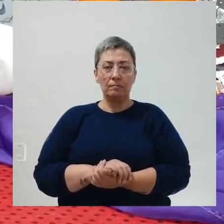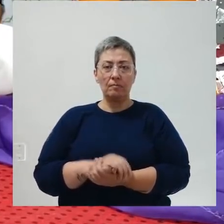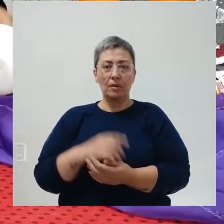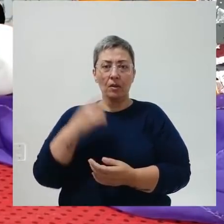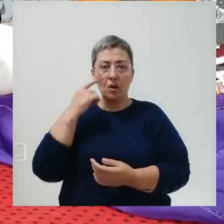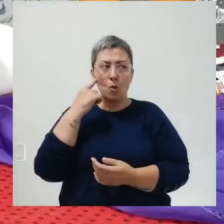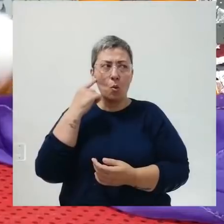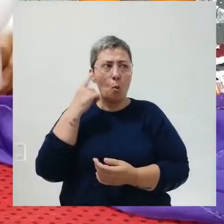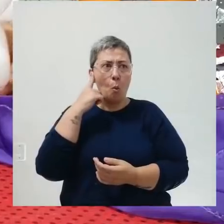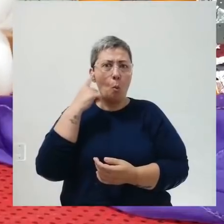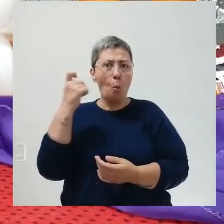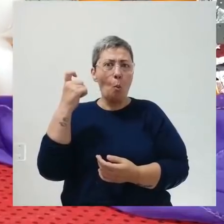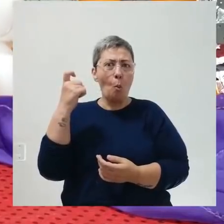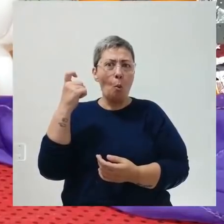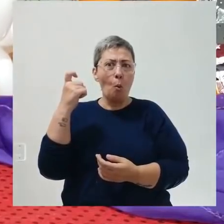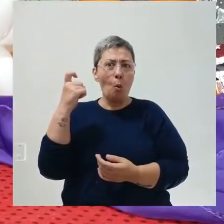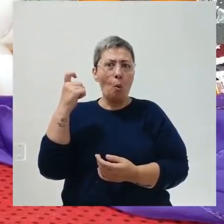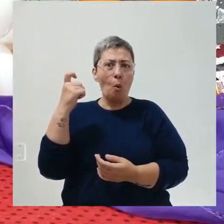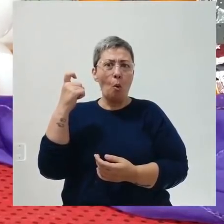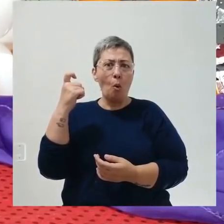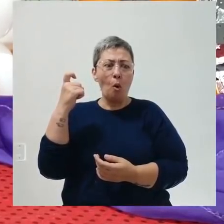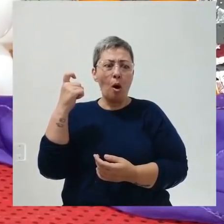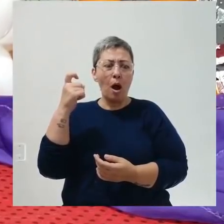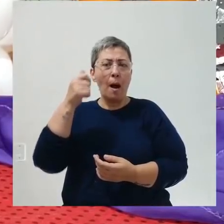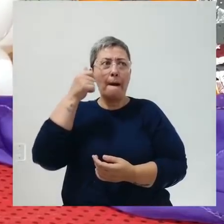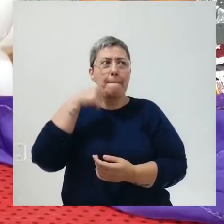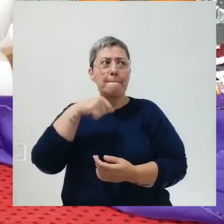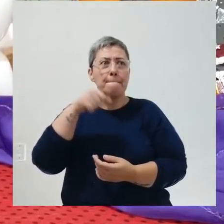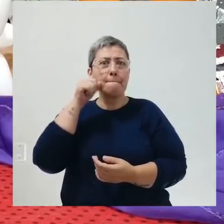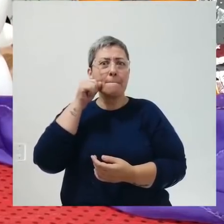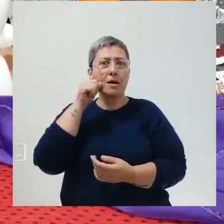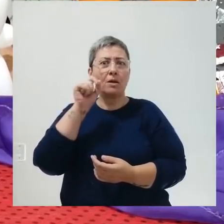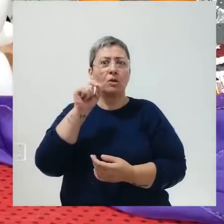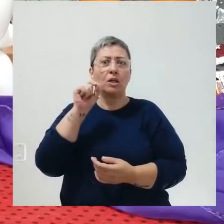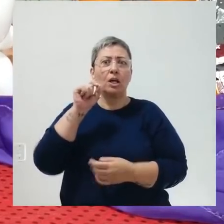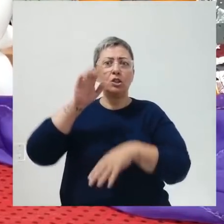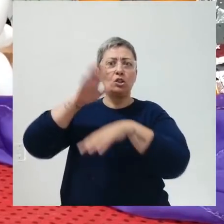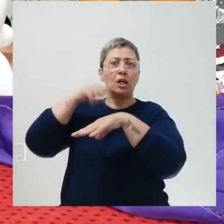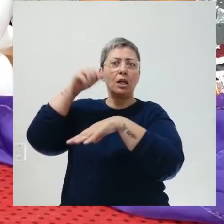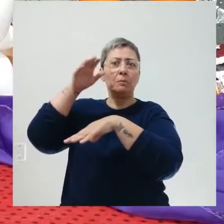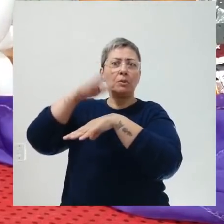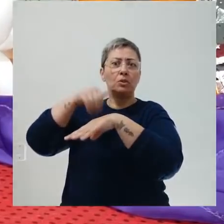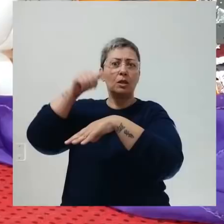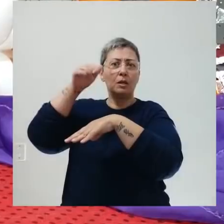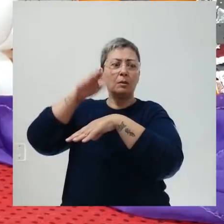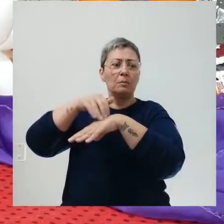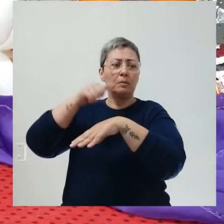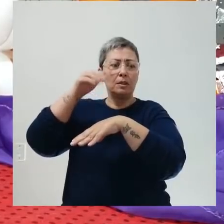ele ouviu a voz da sua mãe que chamava: